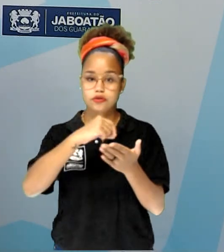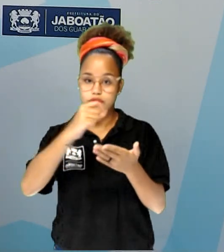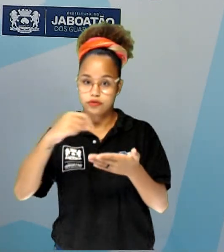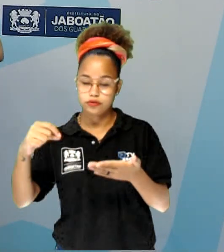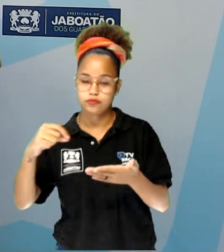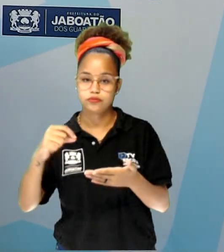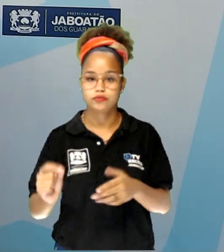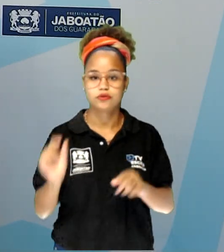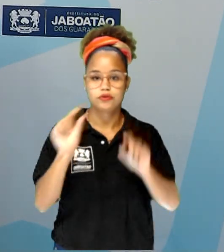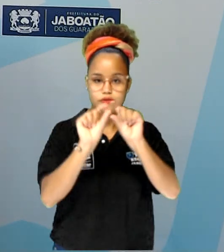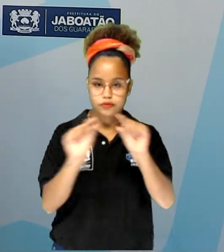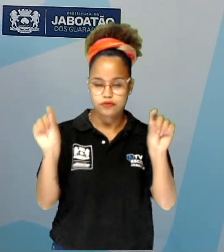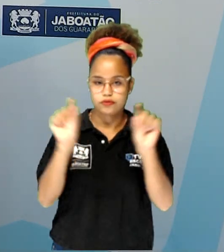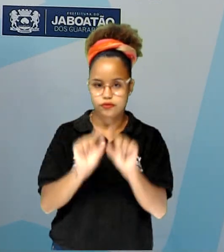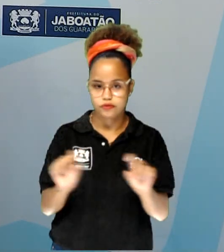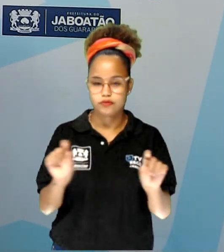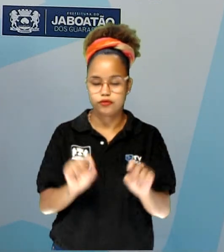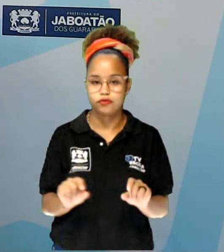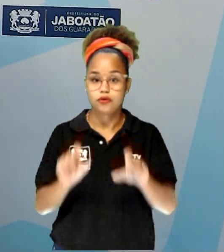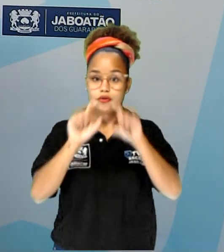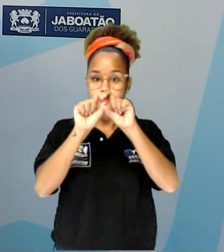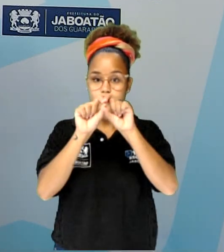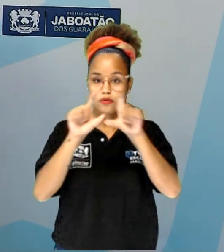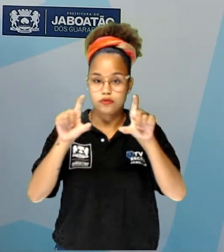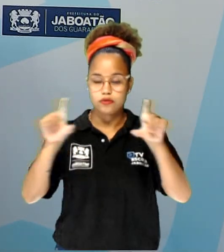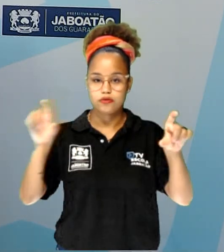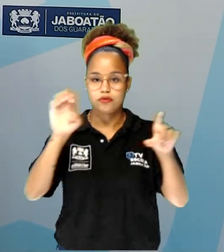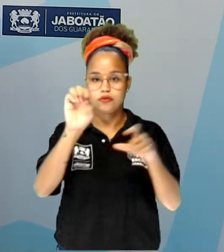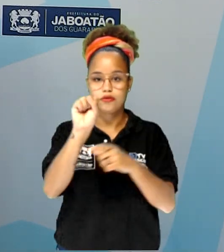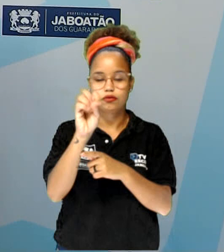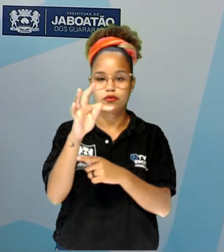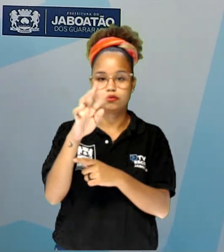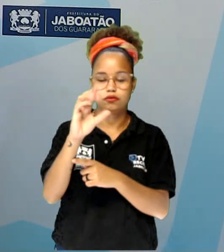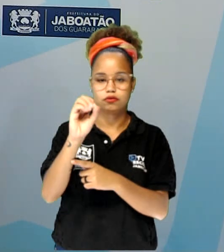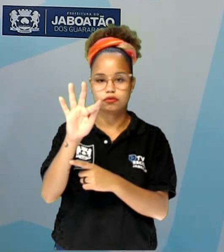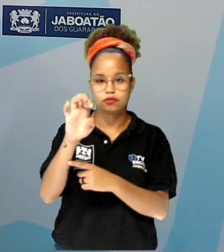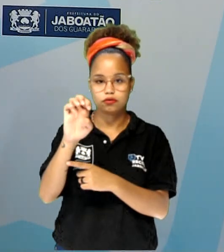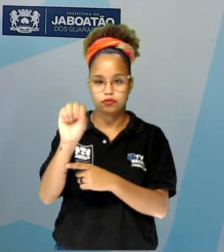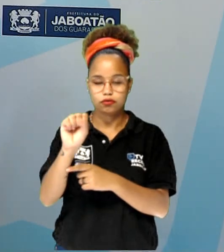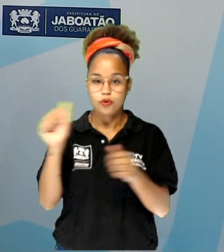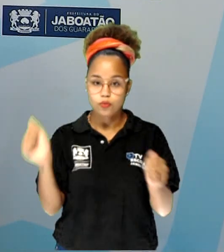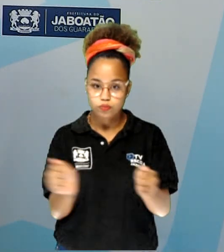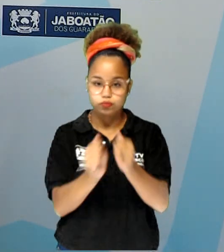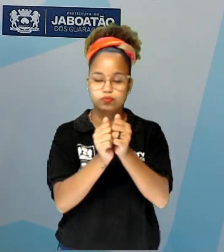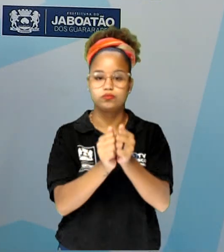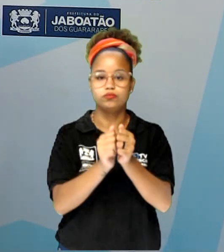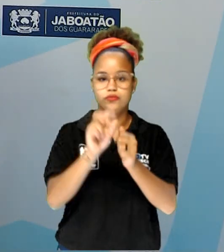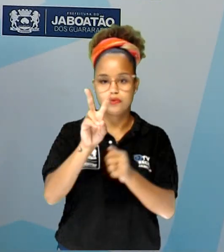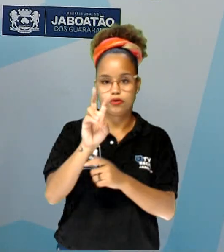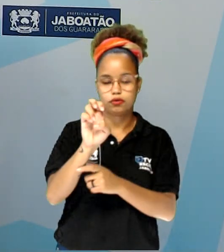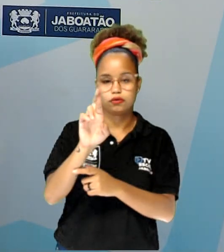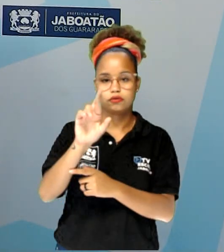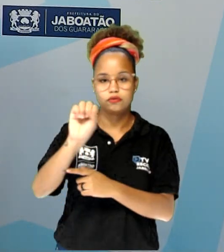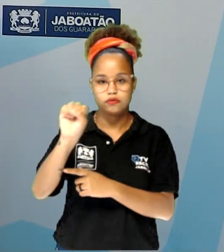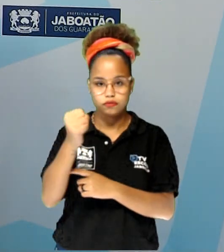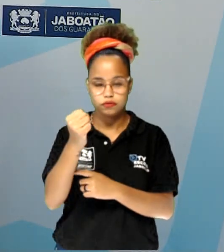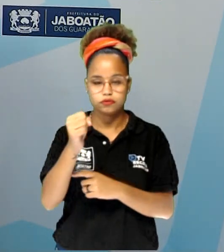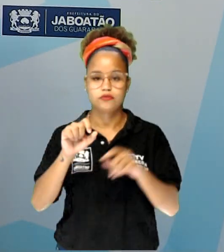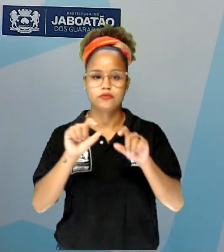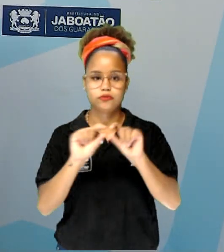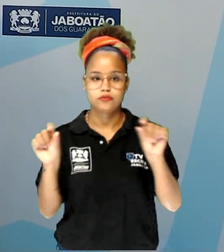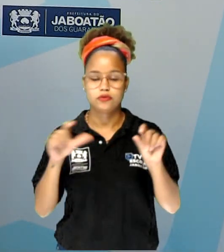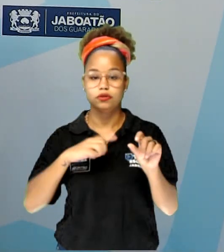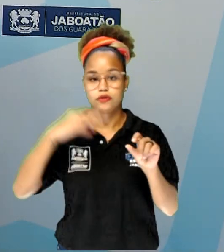Você deve lembrar que as estrofes são conjuntos de versos. Sinalizado aqui pela questão, voltamos aí para a